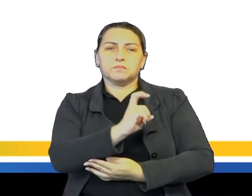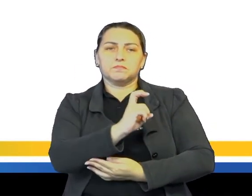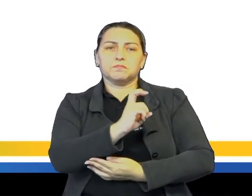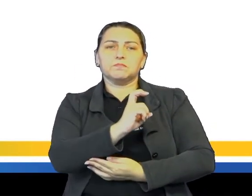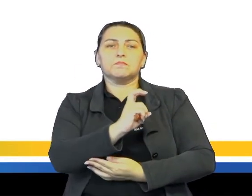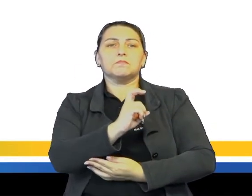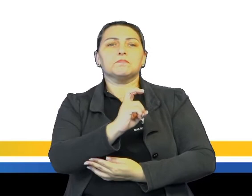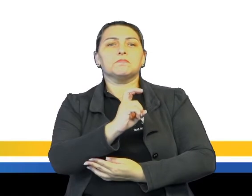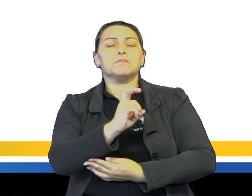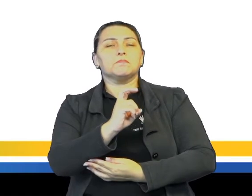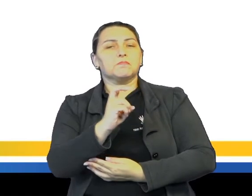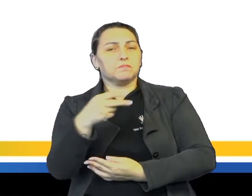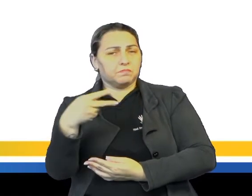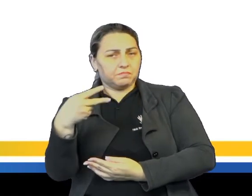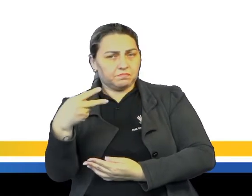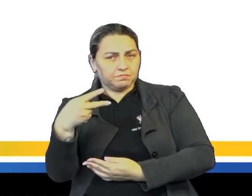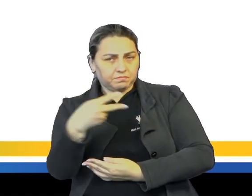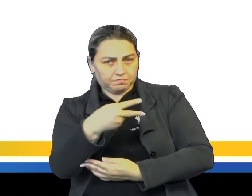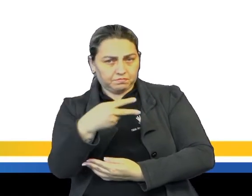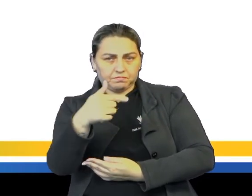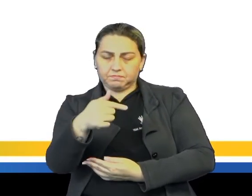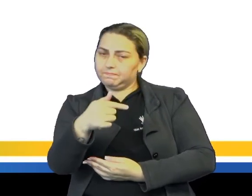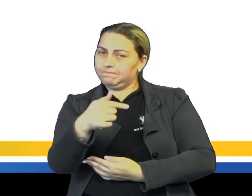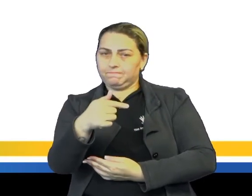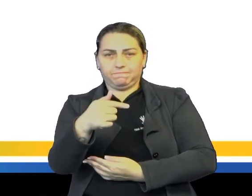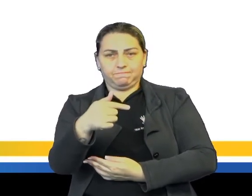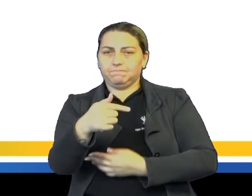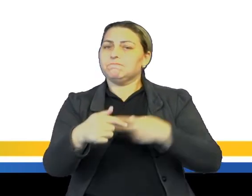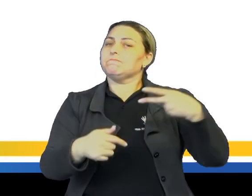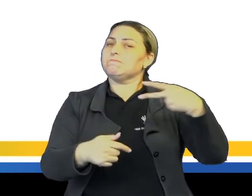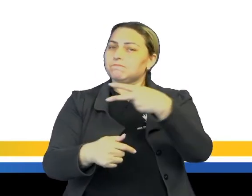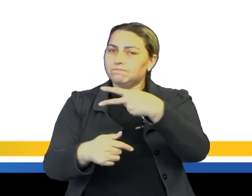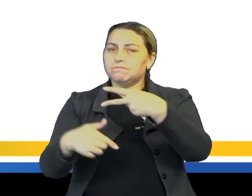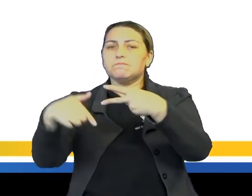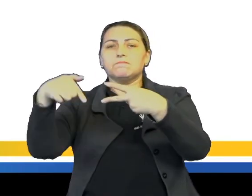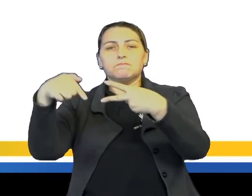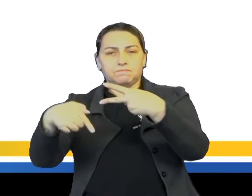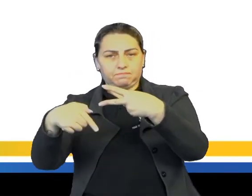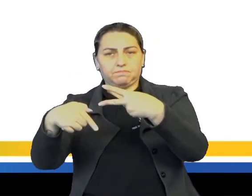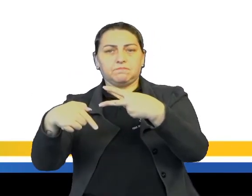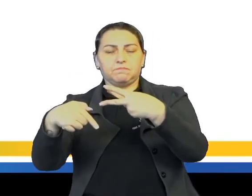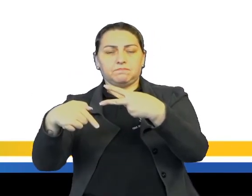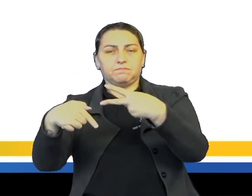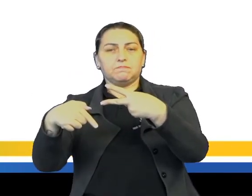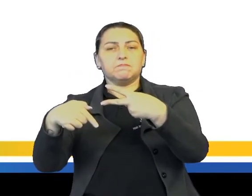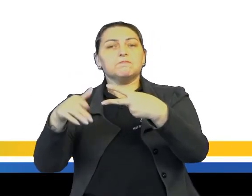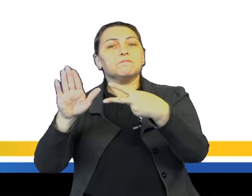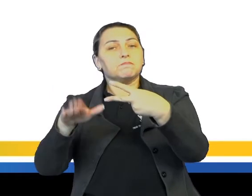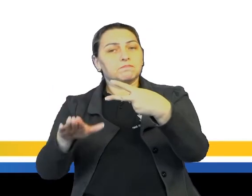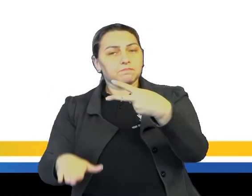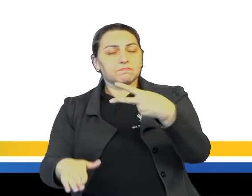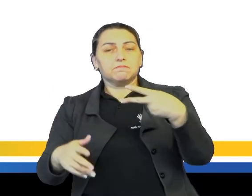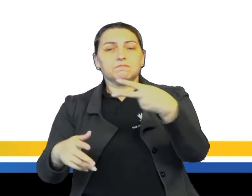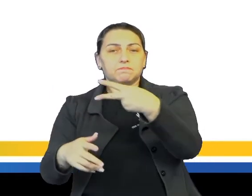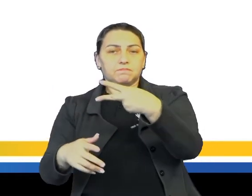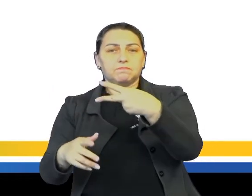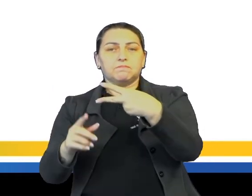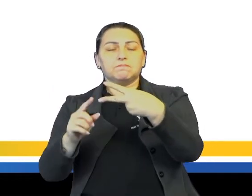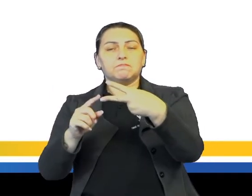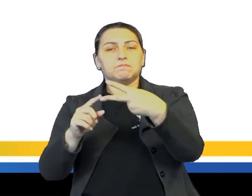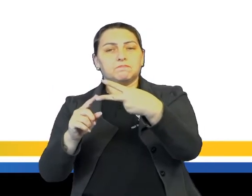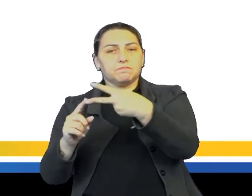ele é maior que o 7? Não, professora, ele é menor que o 7. Então, se o 5 é menor que o 7, você puxa